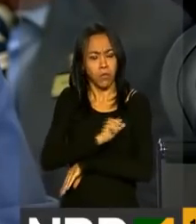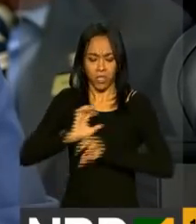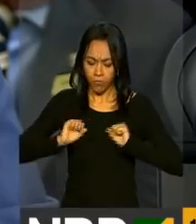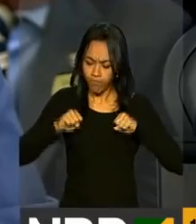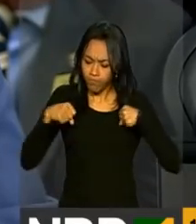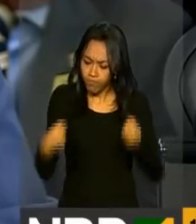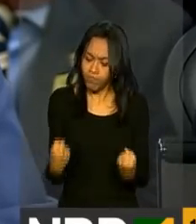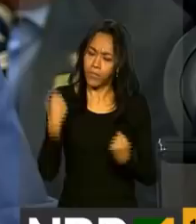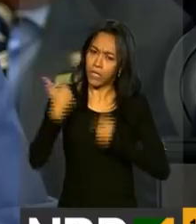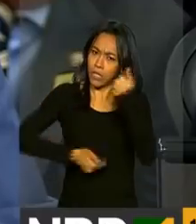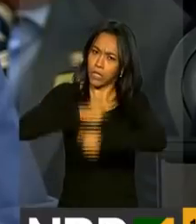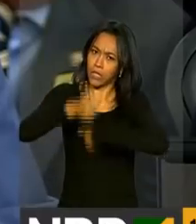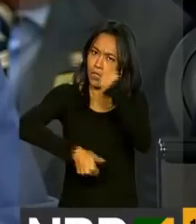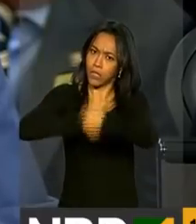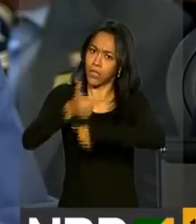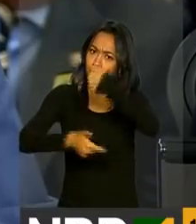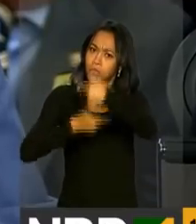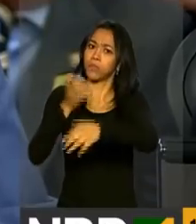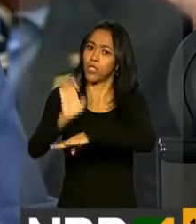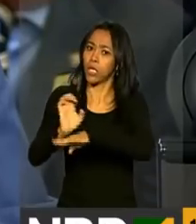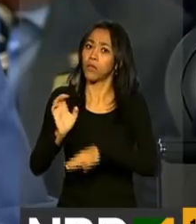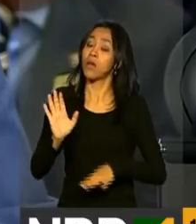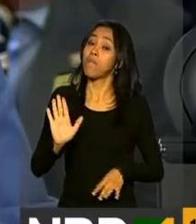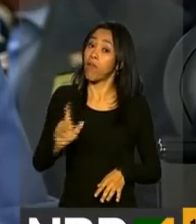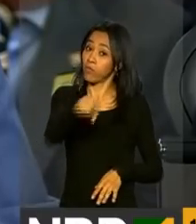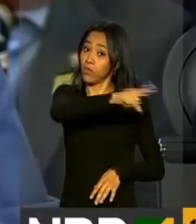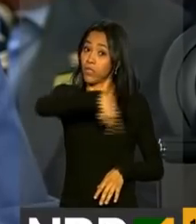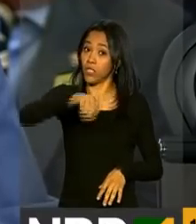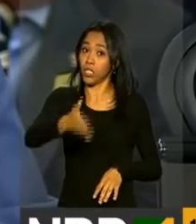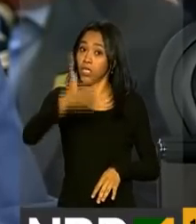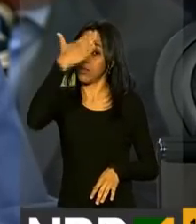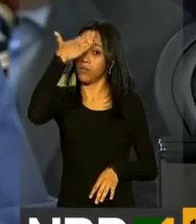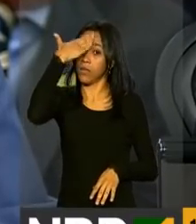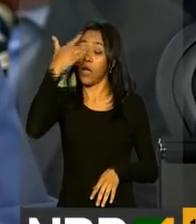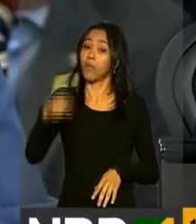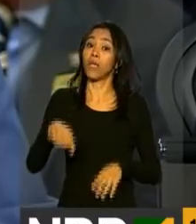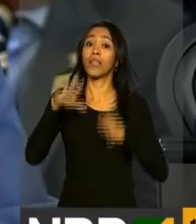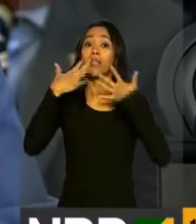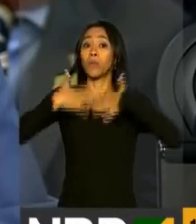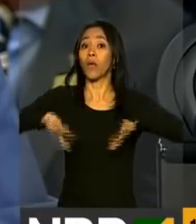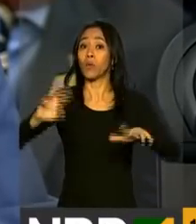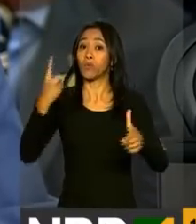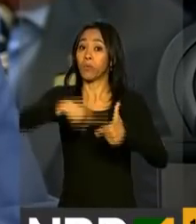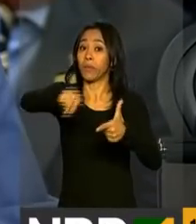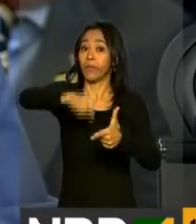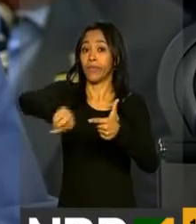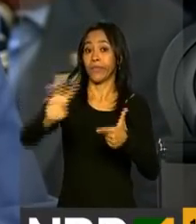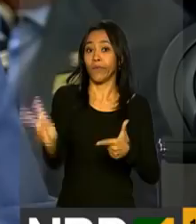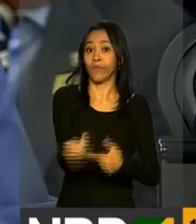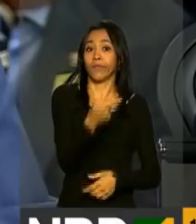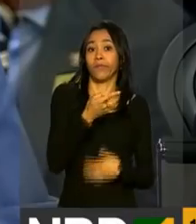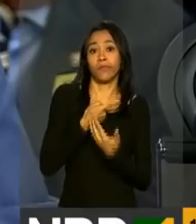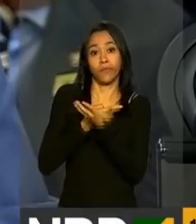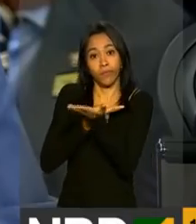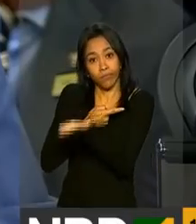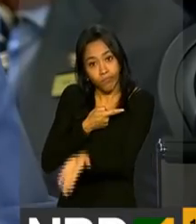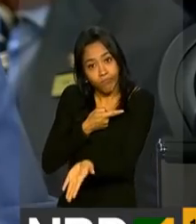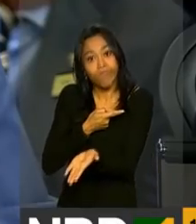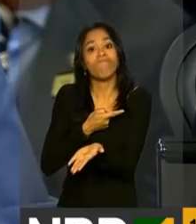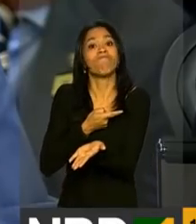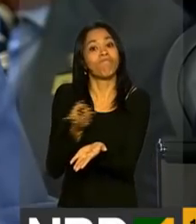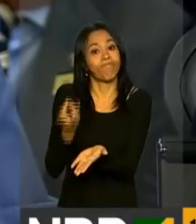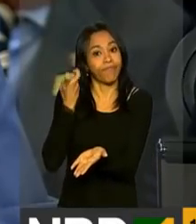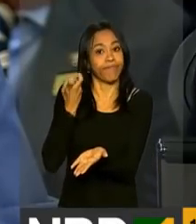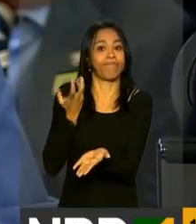dedicação mas sabedores todos das dificuldades naturais que aqui se